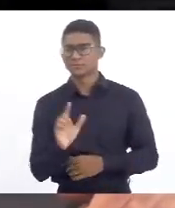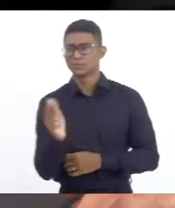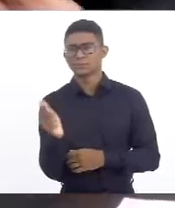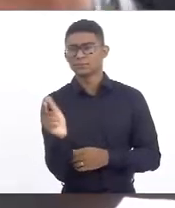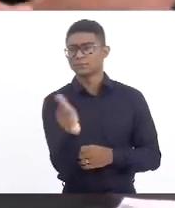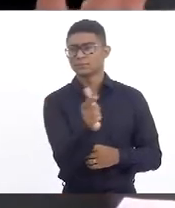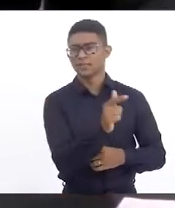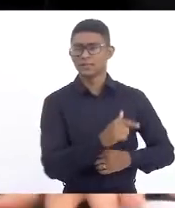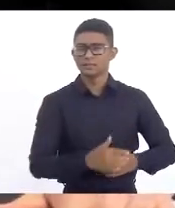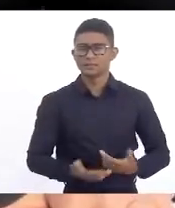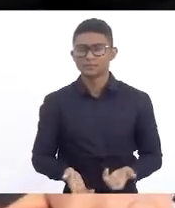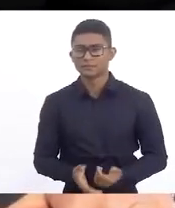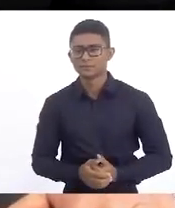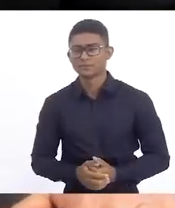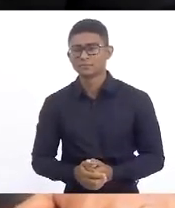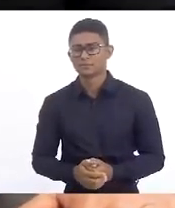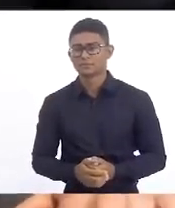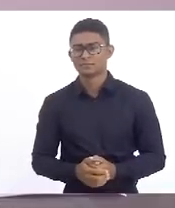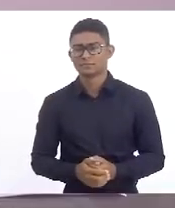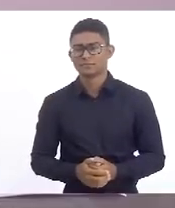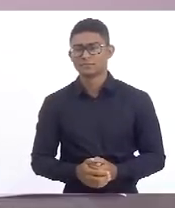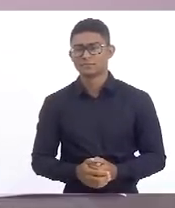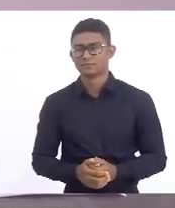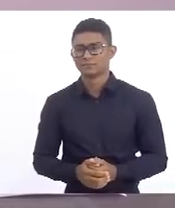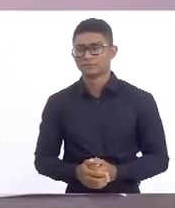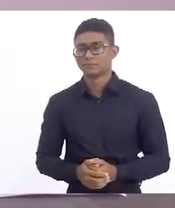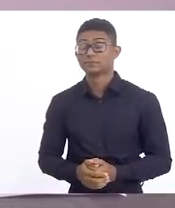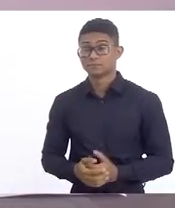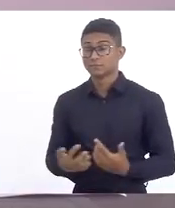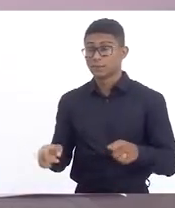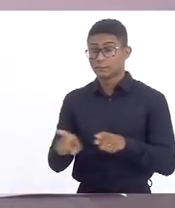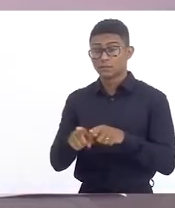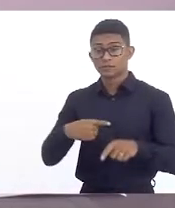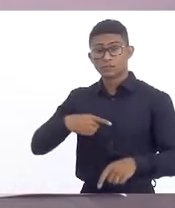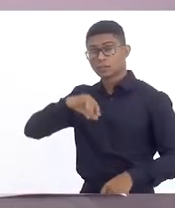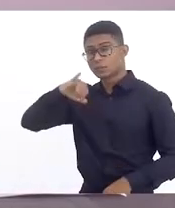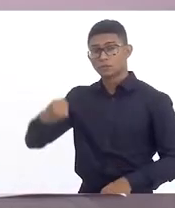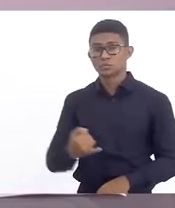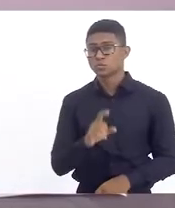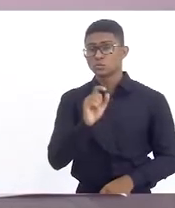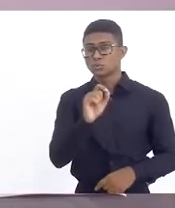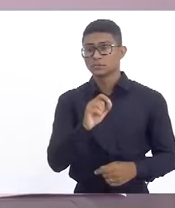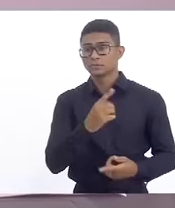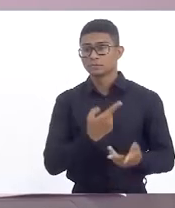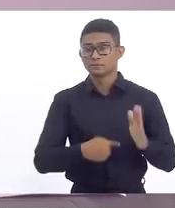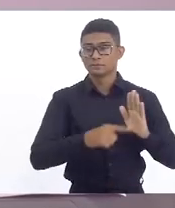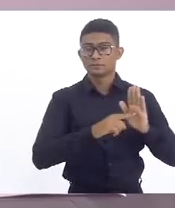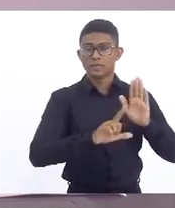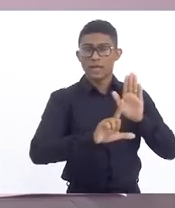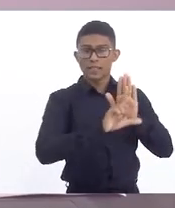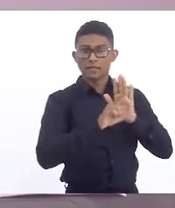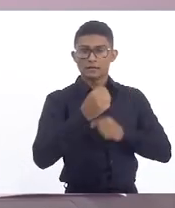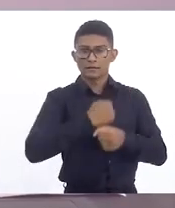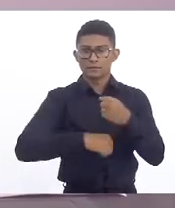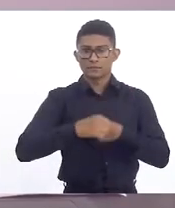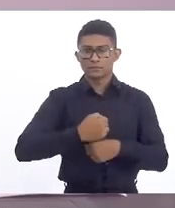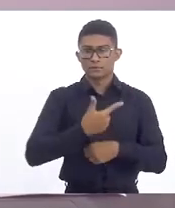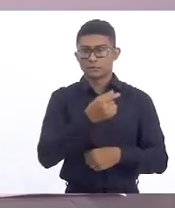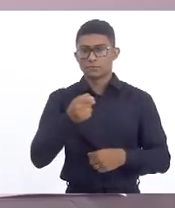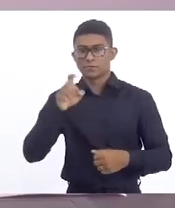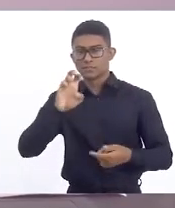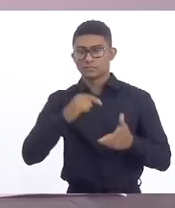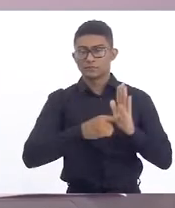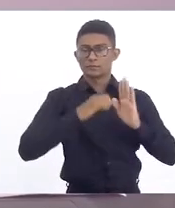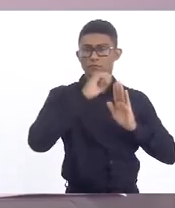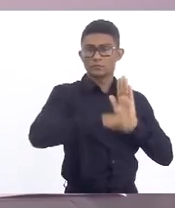Deputado Luiz Paulo, eu gostaria de aproveitar e dizer que foi feita a alteração na lei de 2005, que no artigo